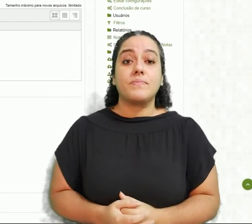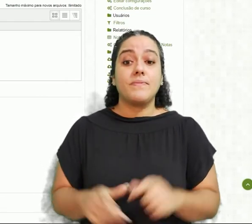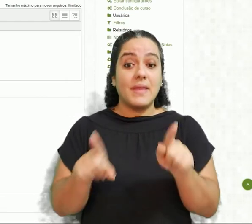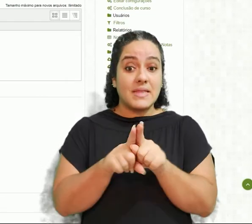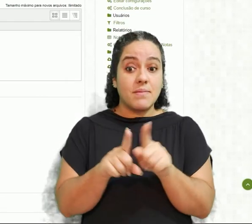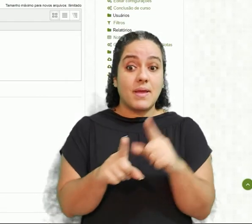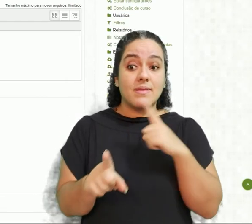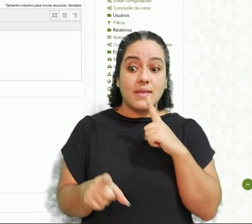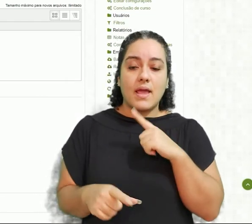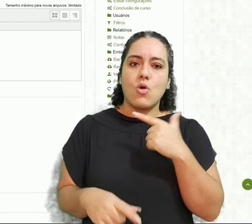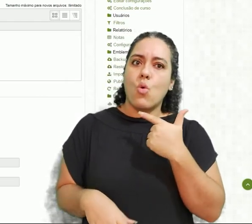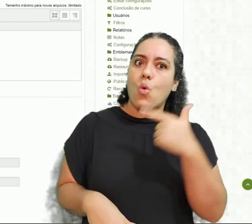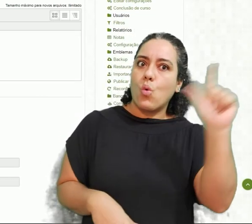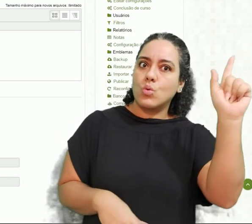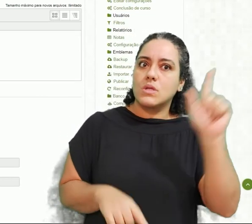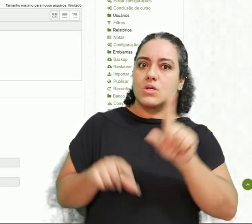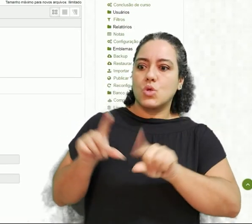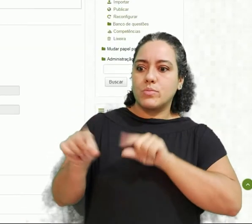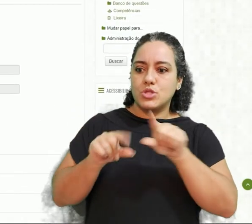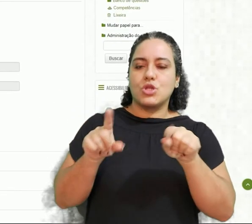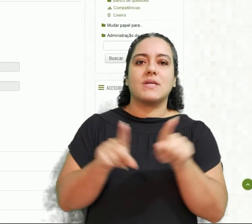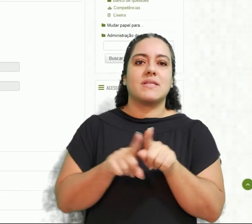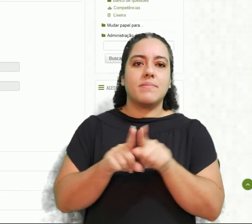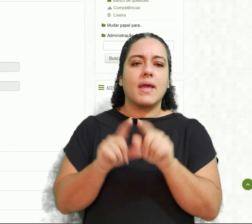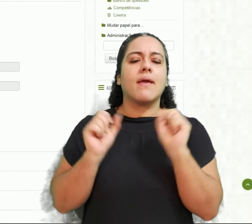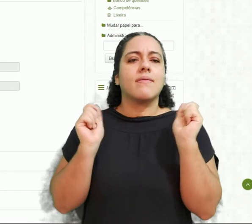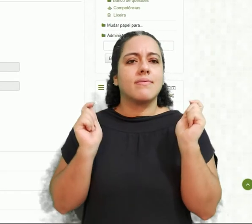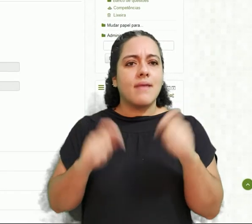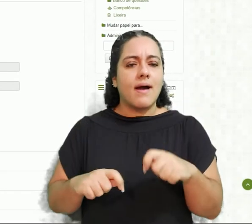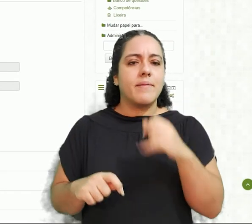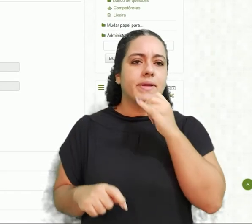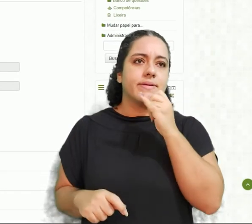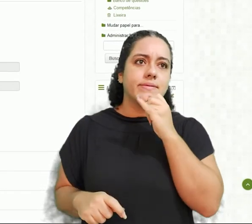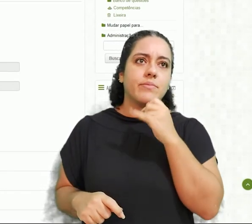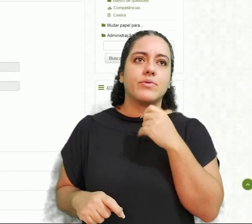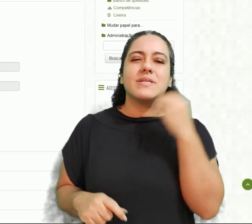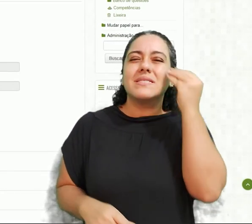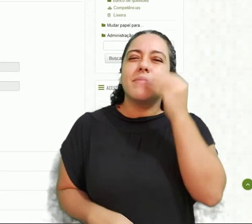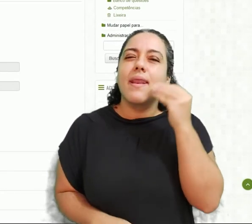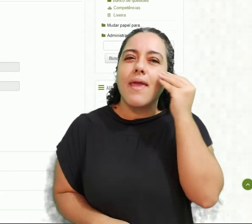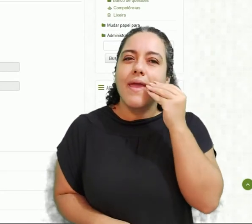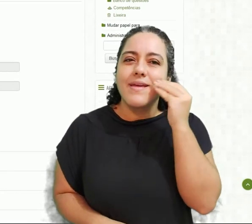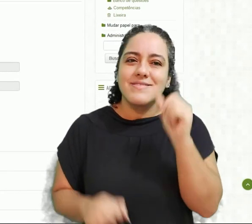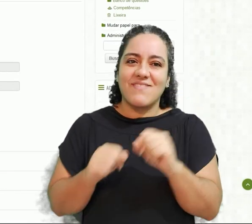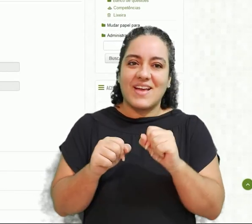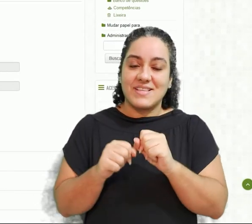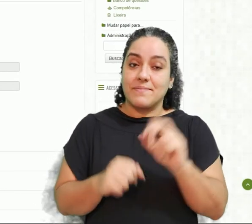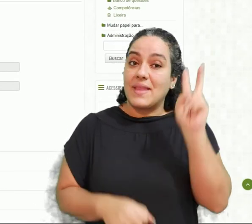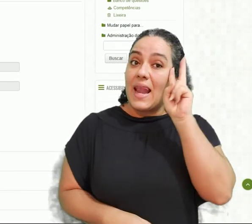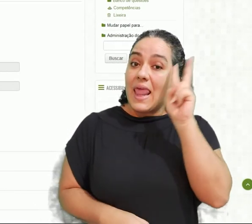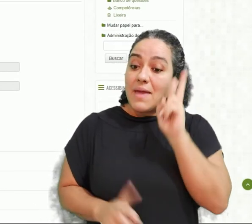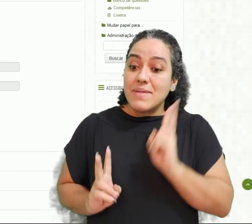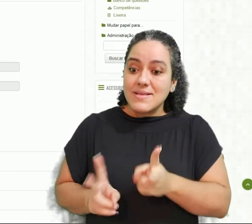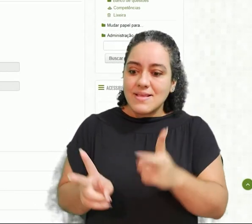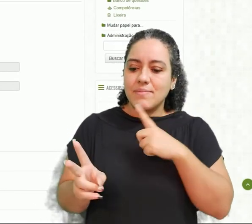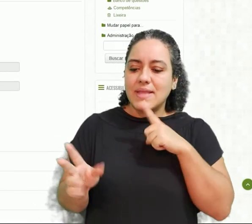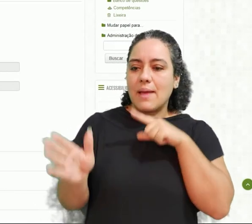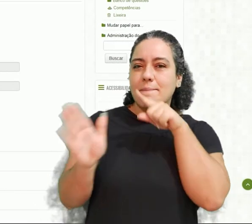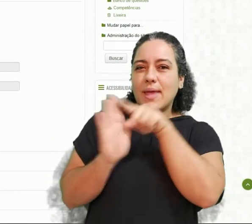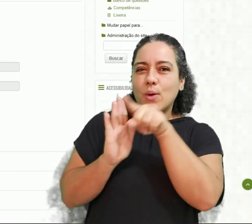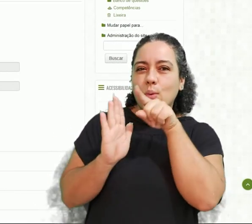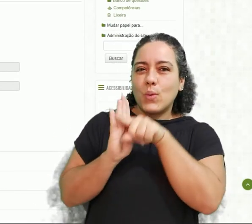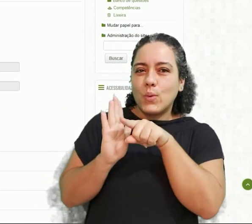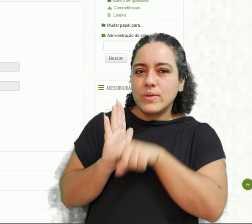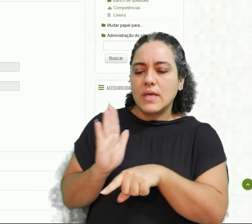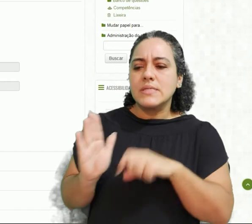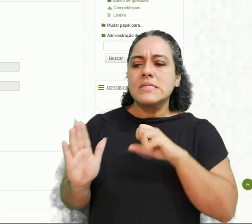e tem aqui algumas outras opções Tá certo que você pode aí experimentar lembre-se sempre que você tem essas